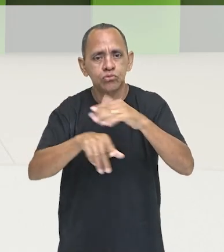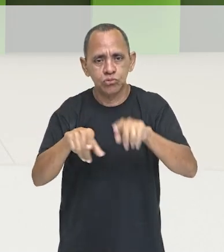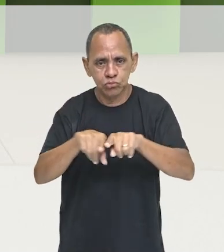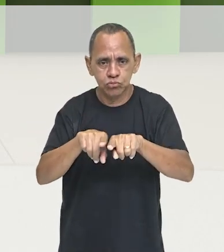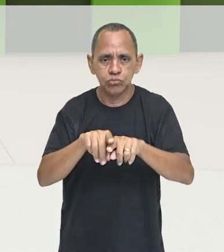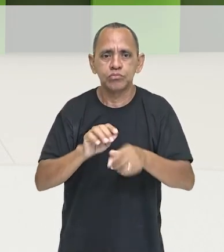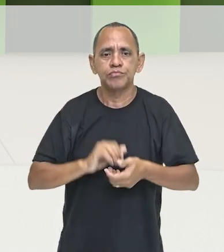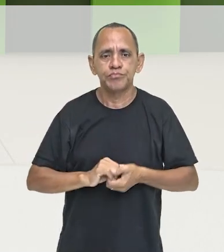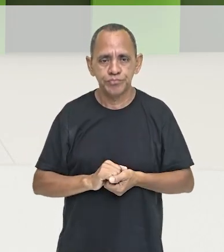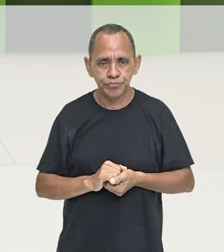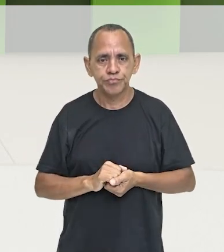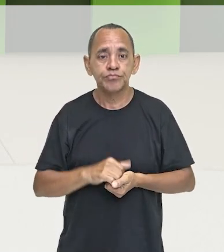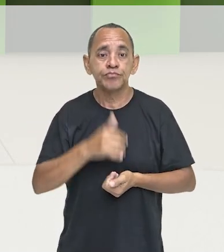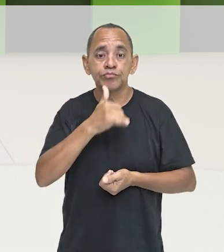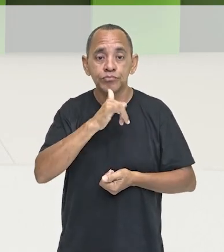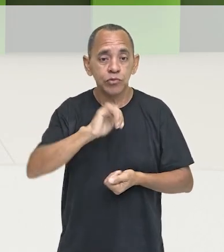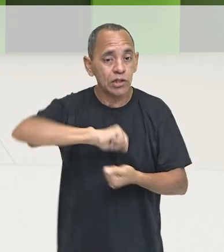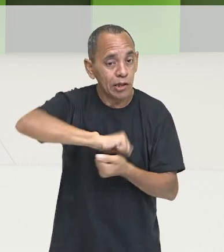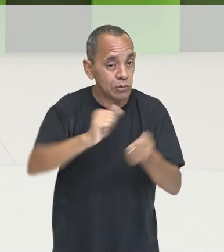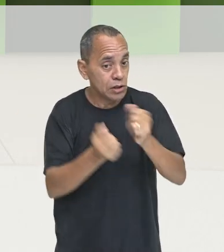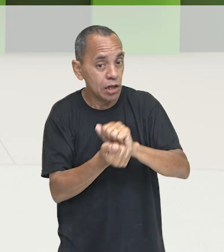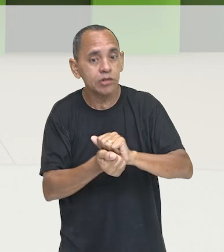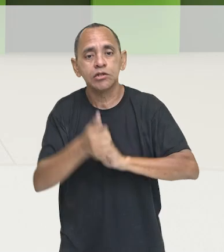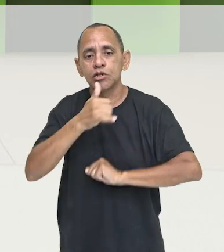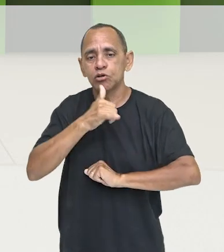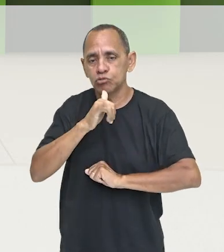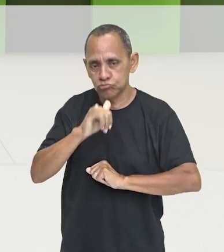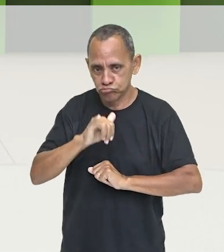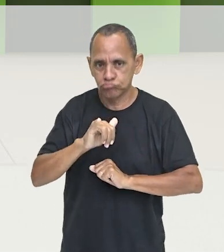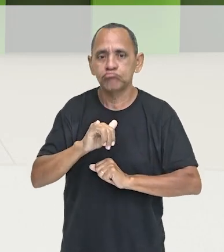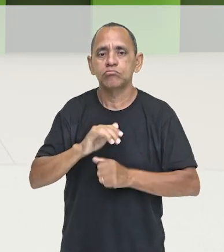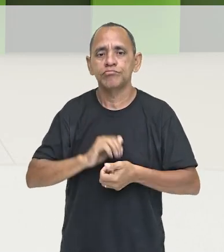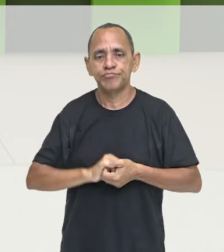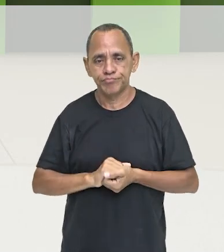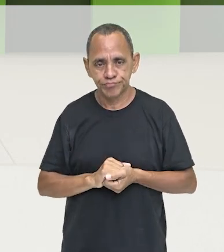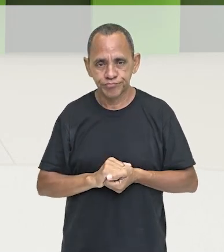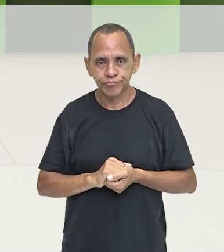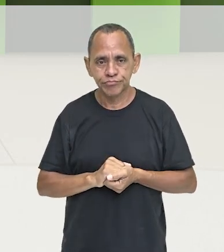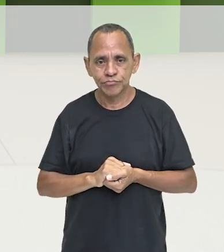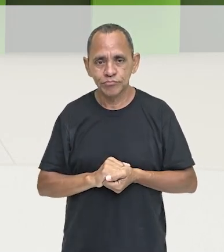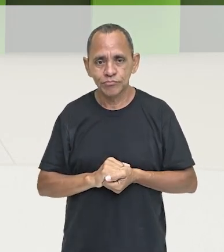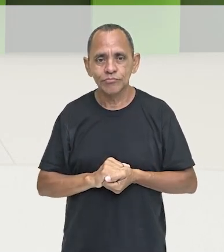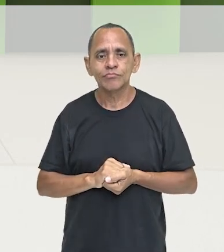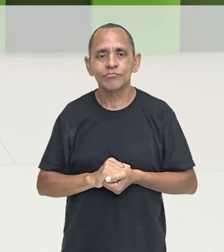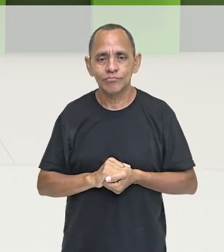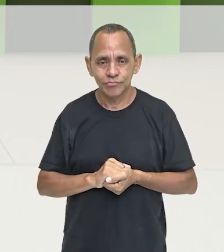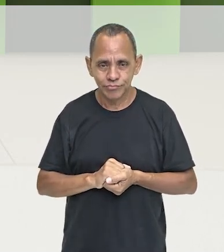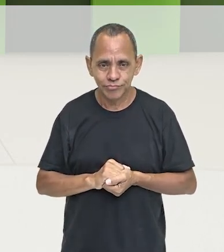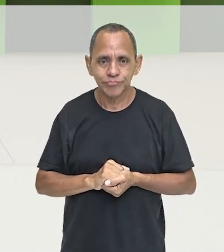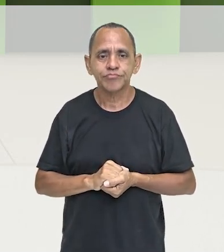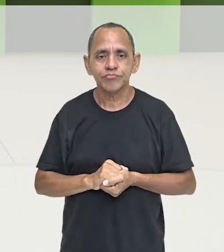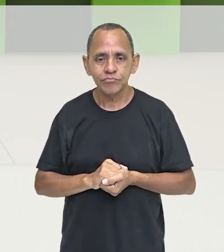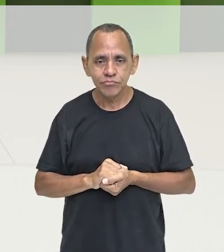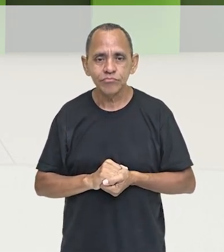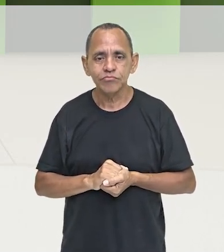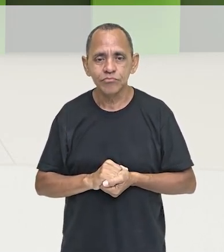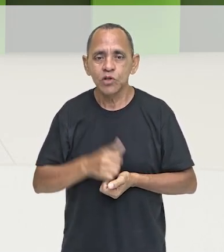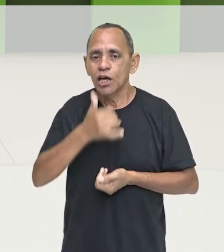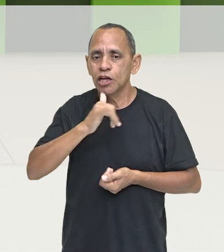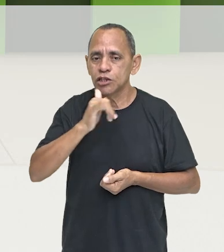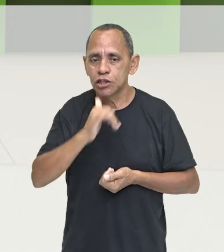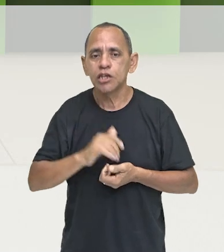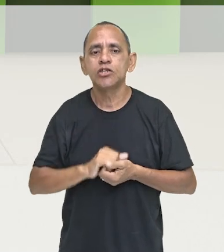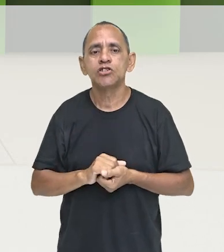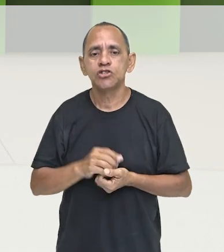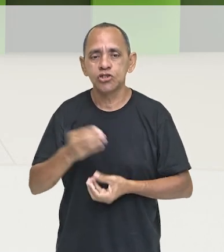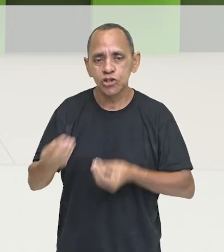energia elétrica. É onde acontece aí a mágica da transformação da energia mecânica para a energia elétrica. E